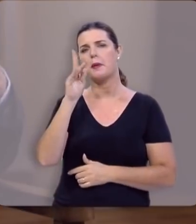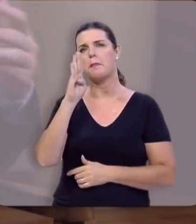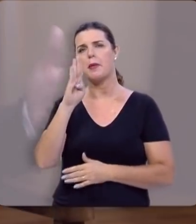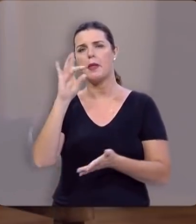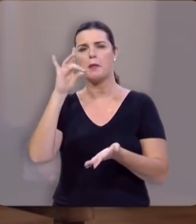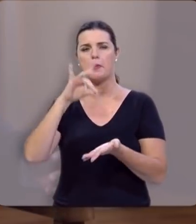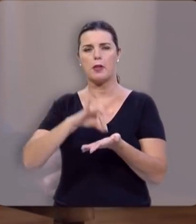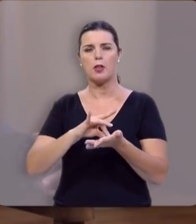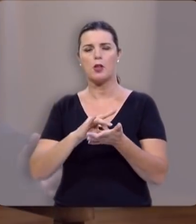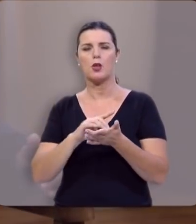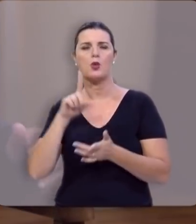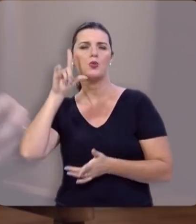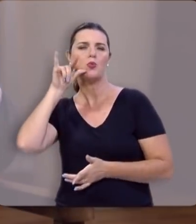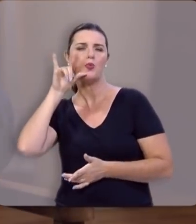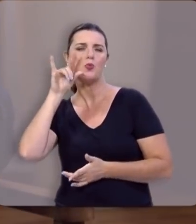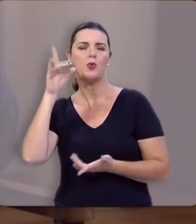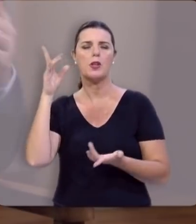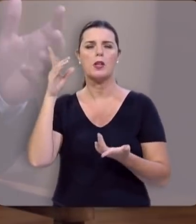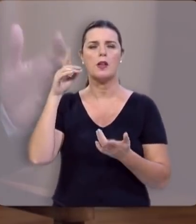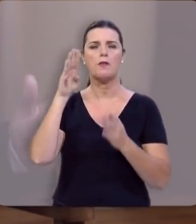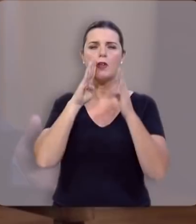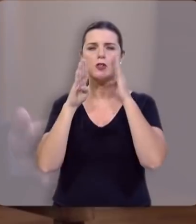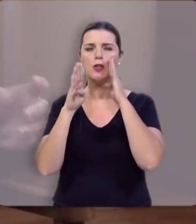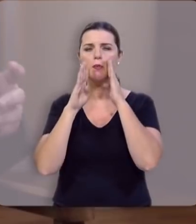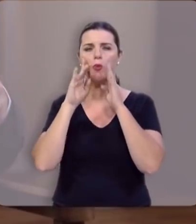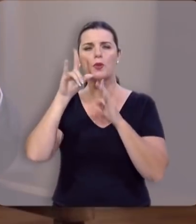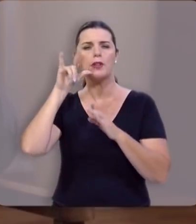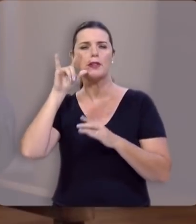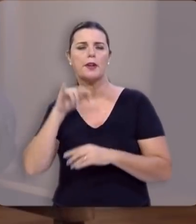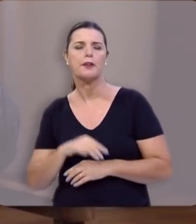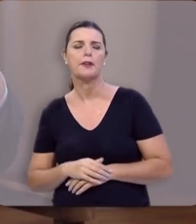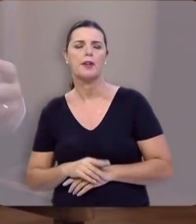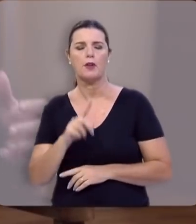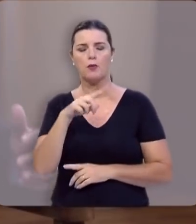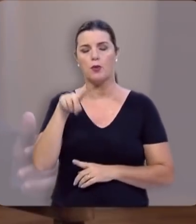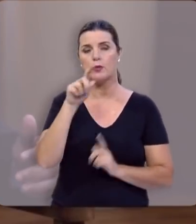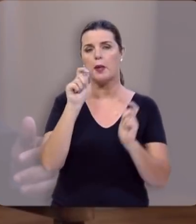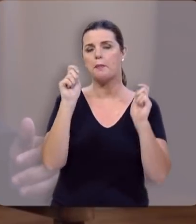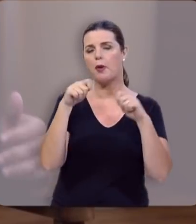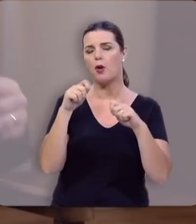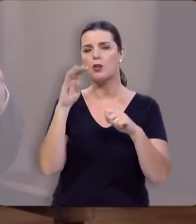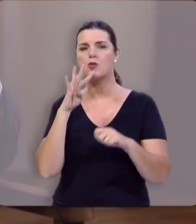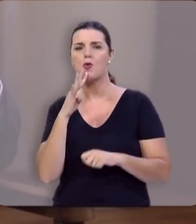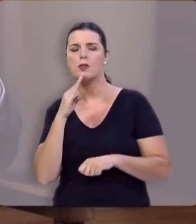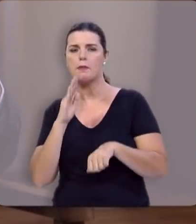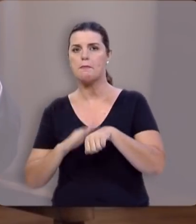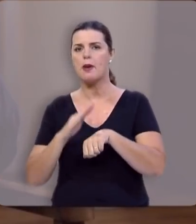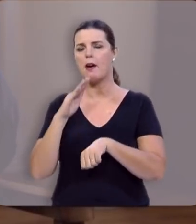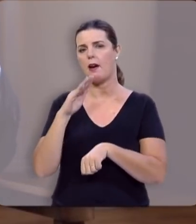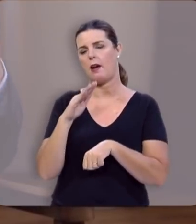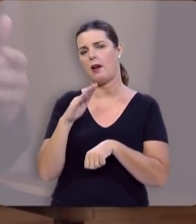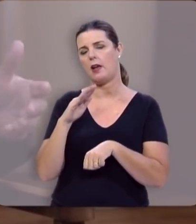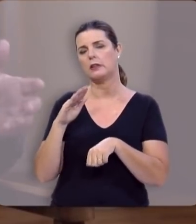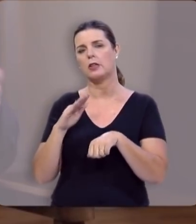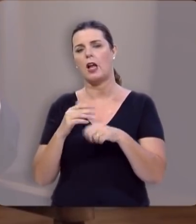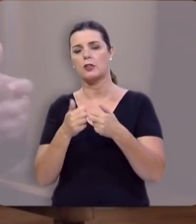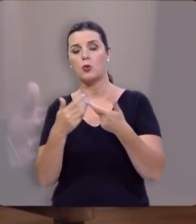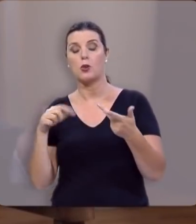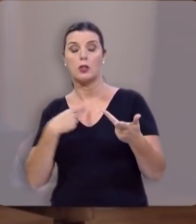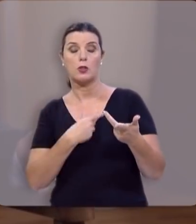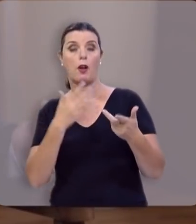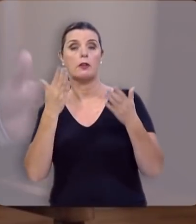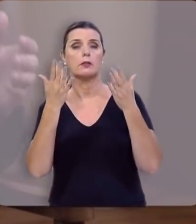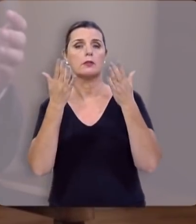@IPBOficial, no Twitter, no Facebook, lá no Instagram. Você vai poder conhecer um pouquinho mais daquilo que a gente crê e